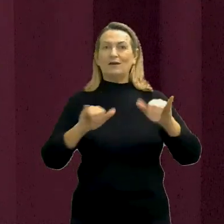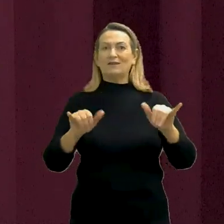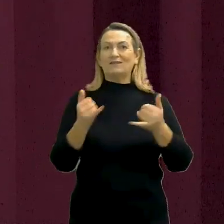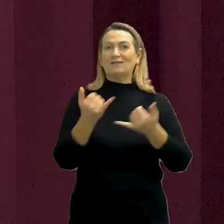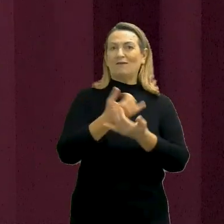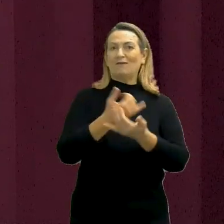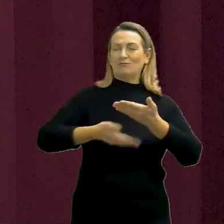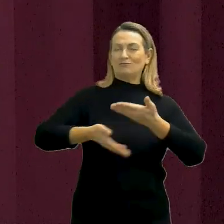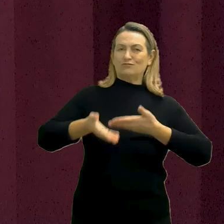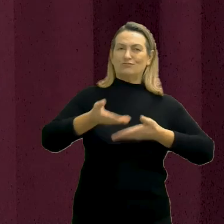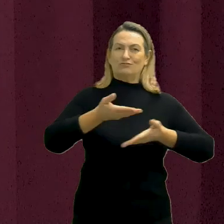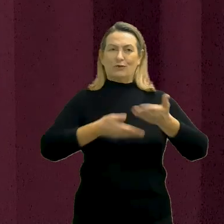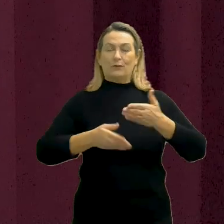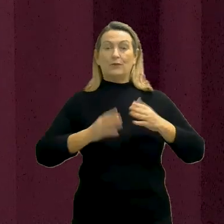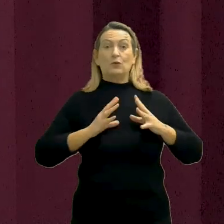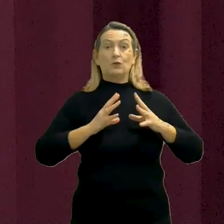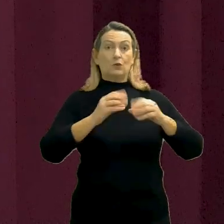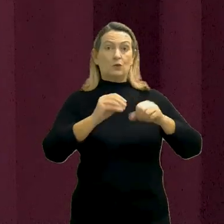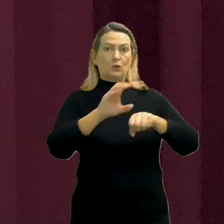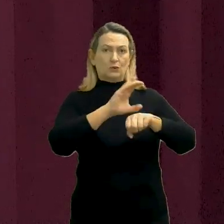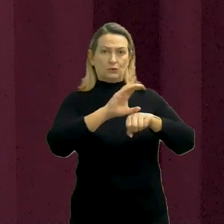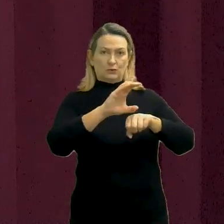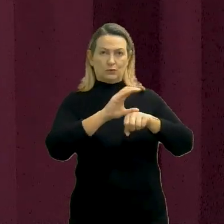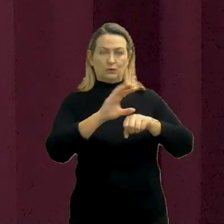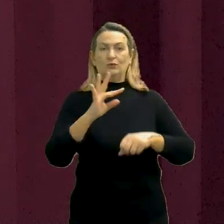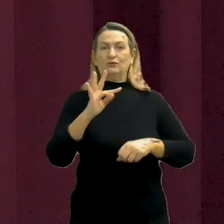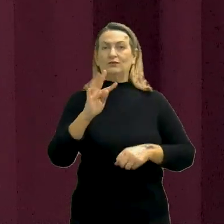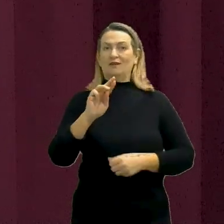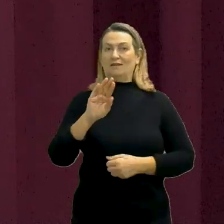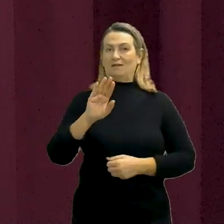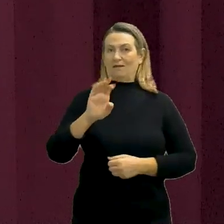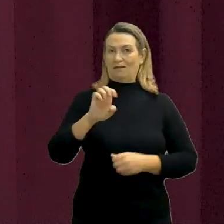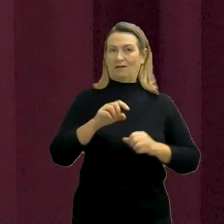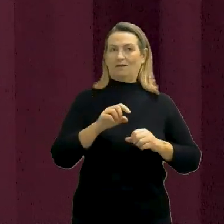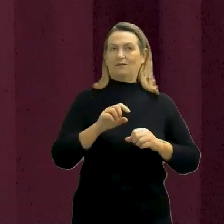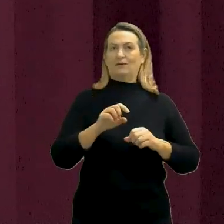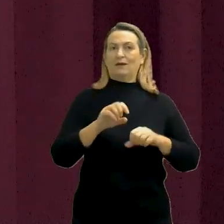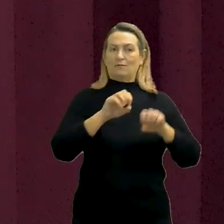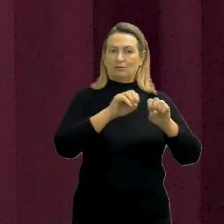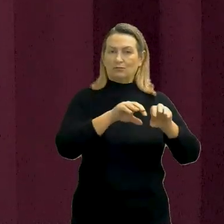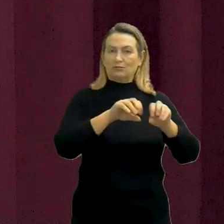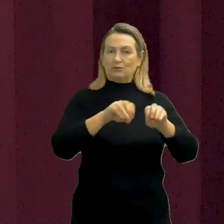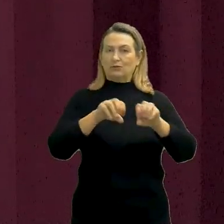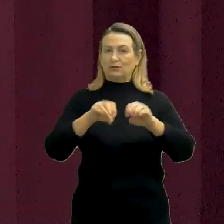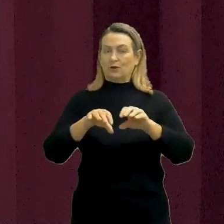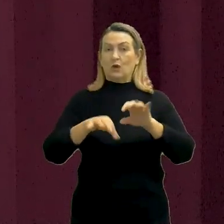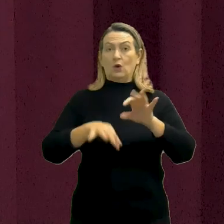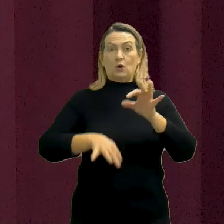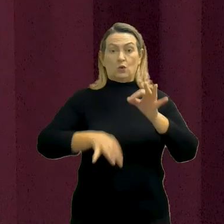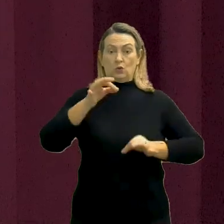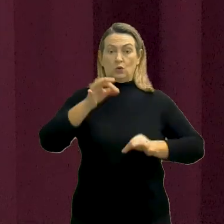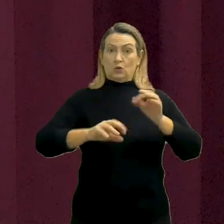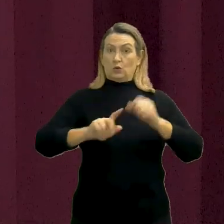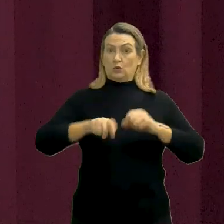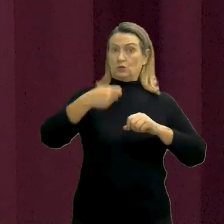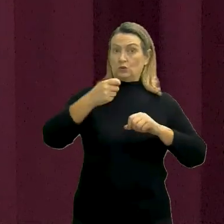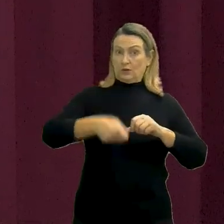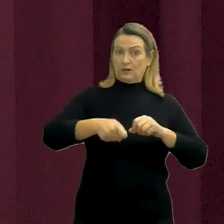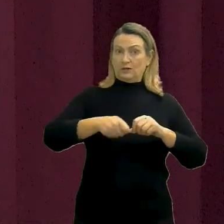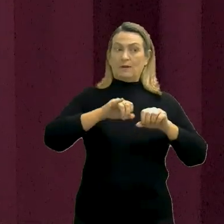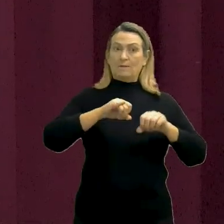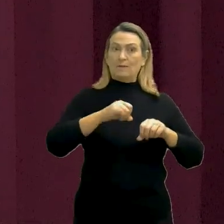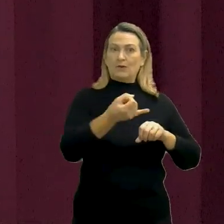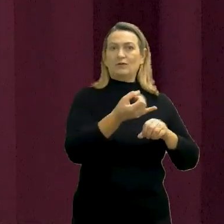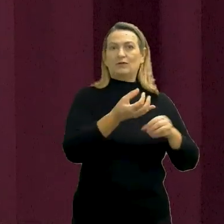do que o Tribunal Regional apresentou aos juízes que fez com os juízes também nós levamos para os promotores eleitorais